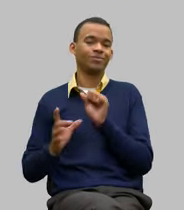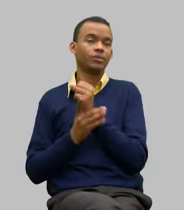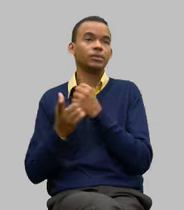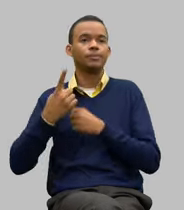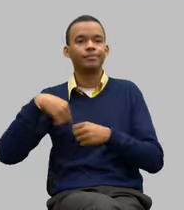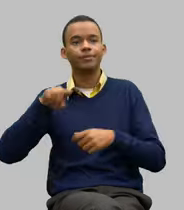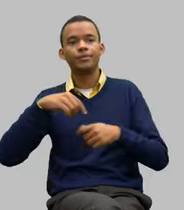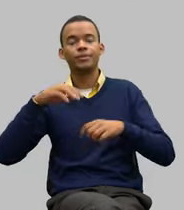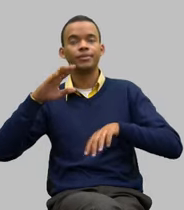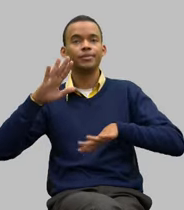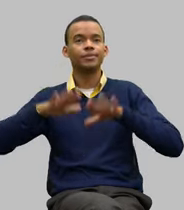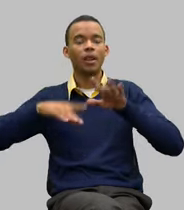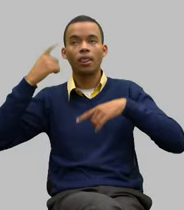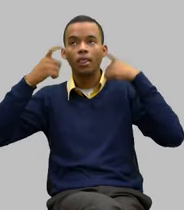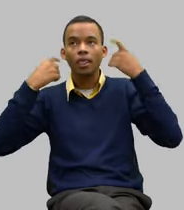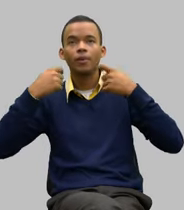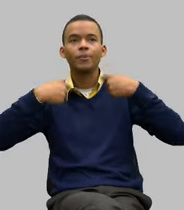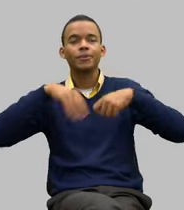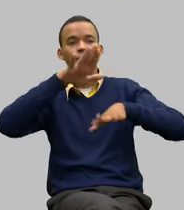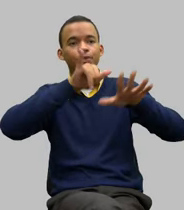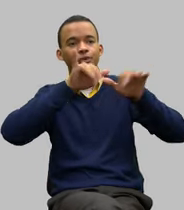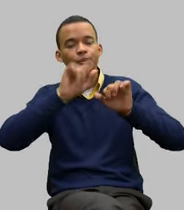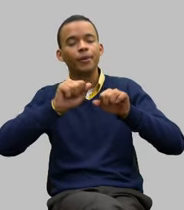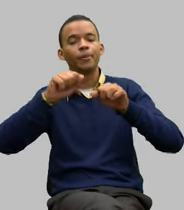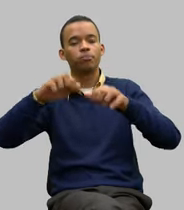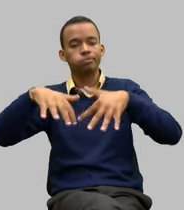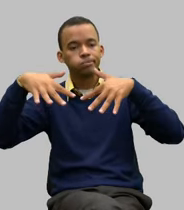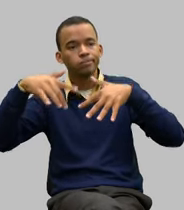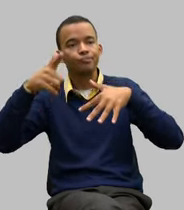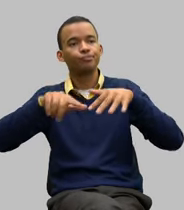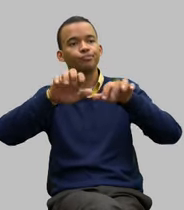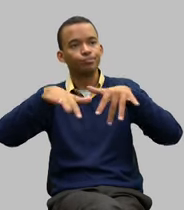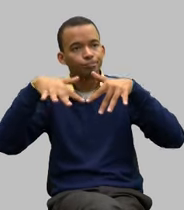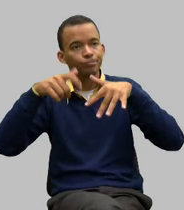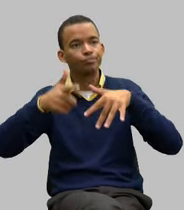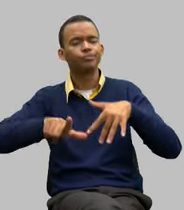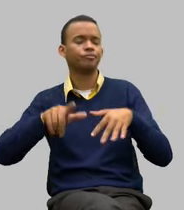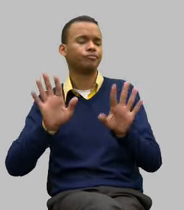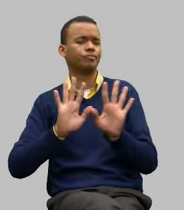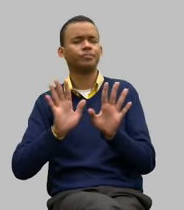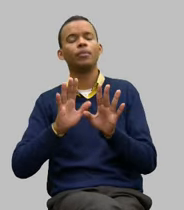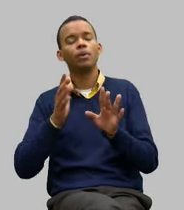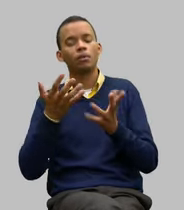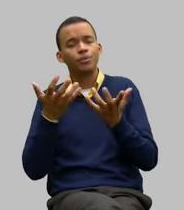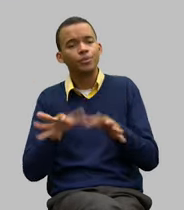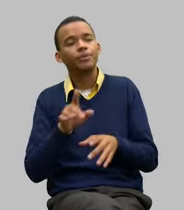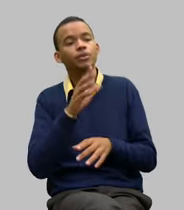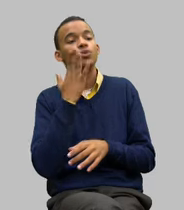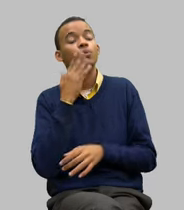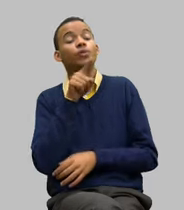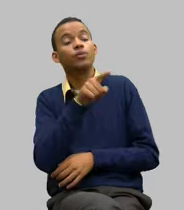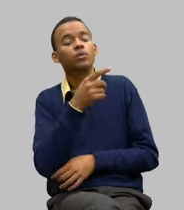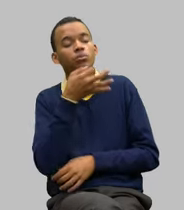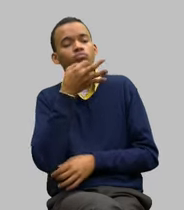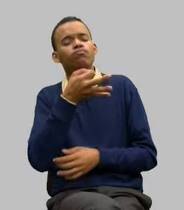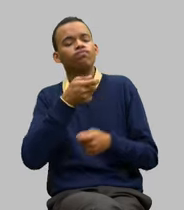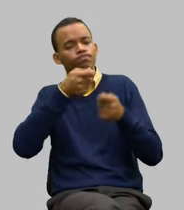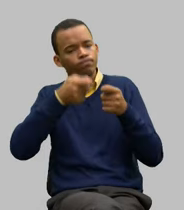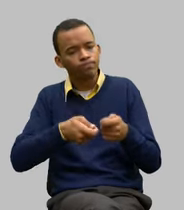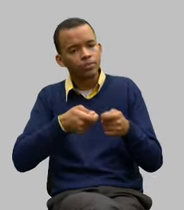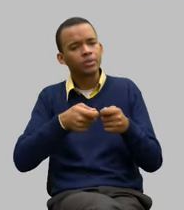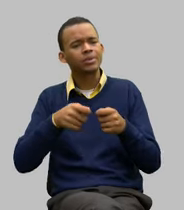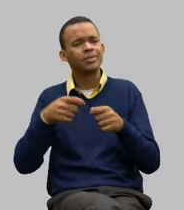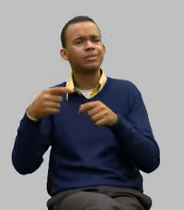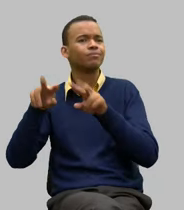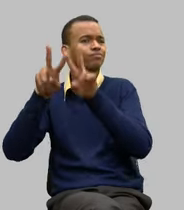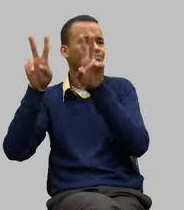audiências públic a gente queria ouvir do secretário uma diretriz uma posição Firme Em relação a esse assunto porque isso não é de hoje